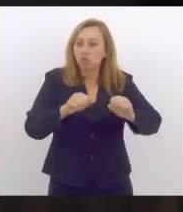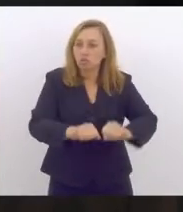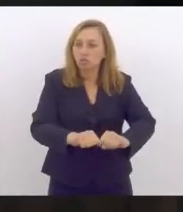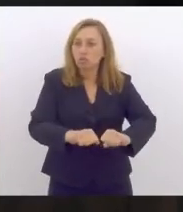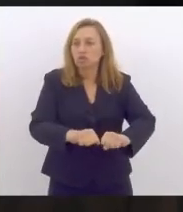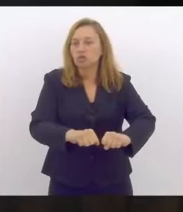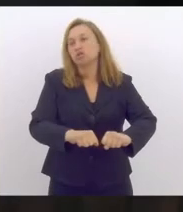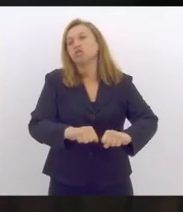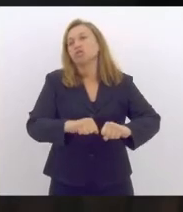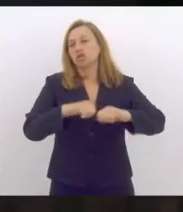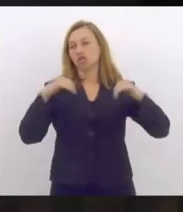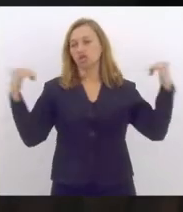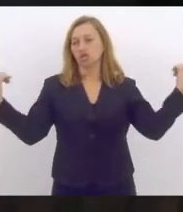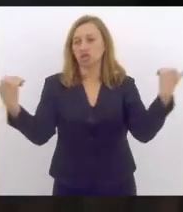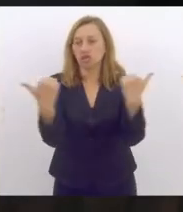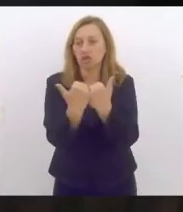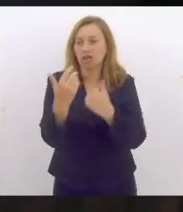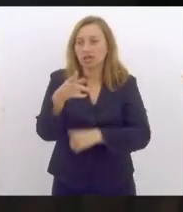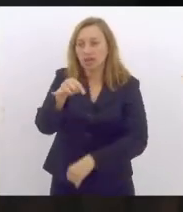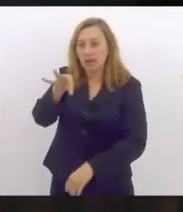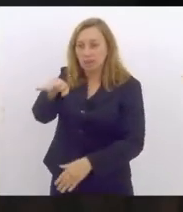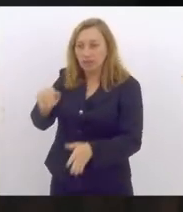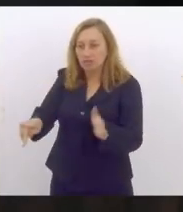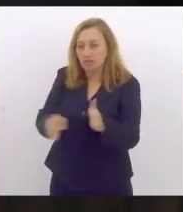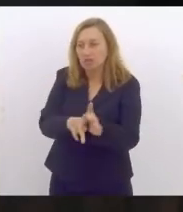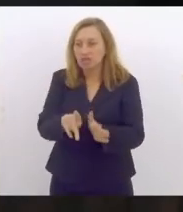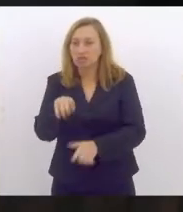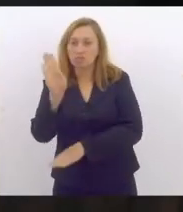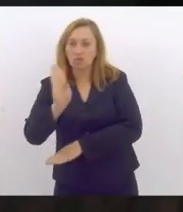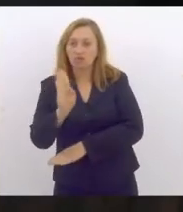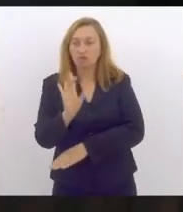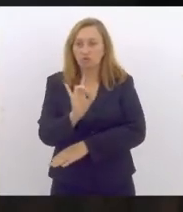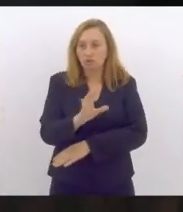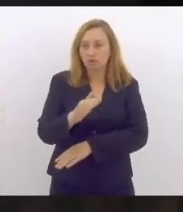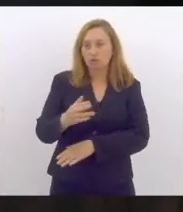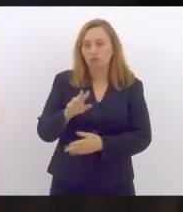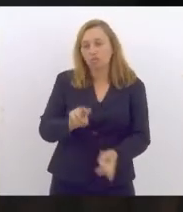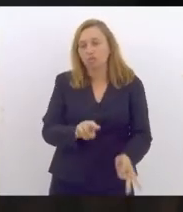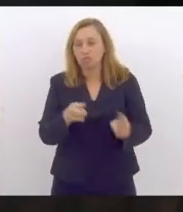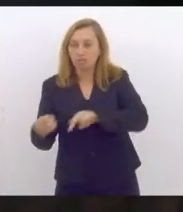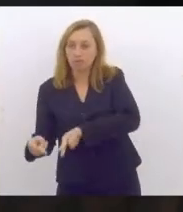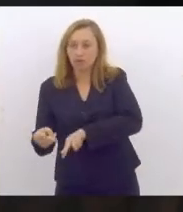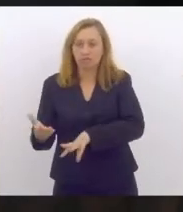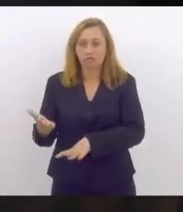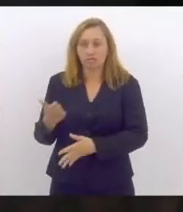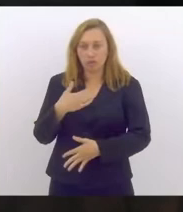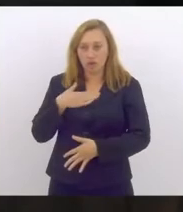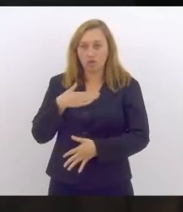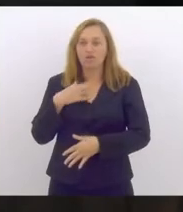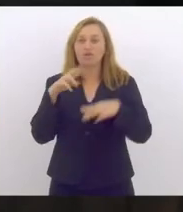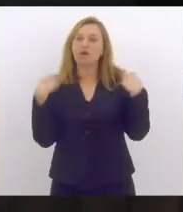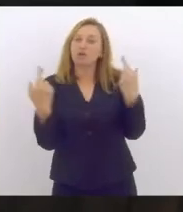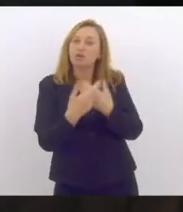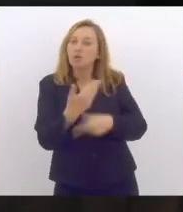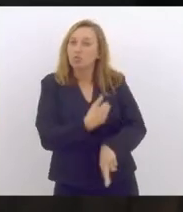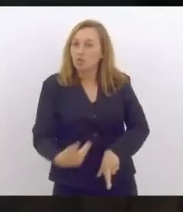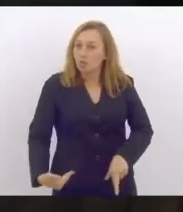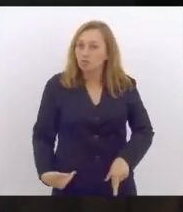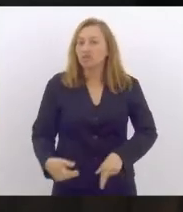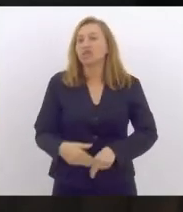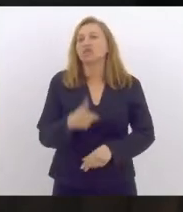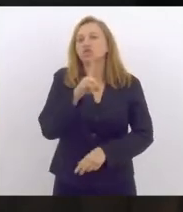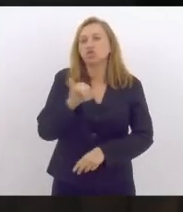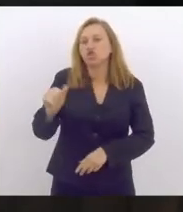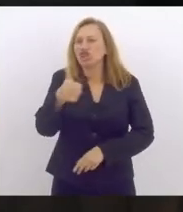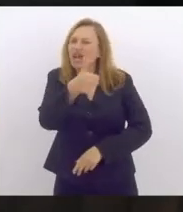pista para o Botafogo. Esse é o encaminhamento que eu dei. Nós vamos fazer uma audiência pública no